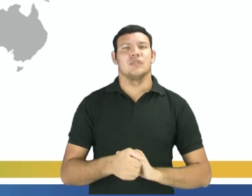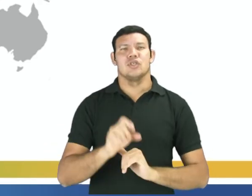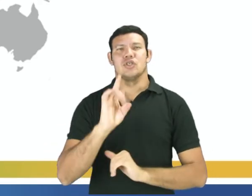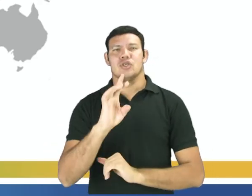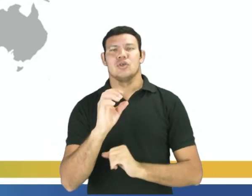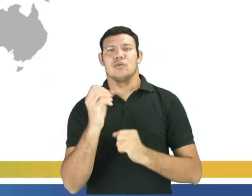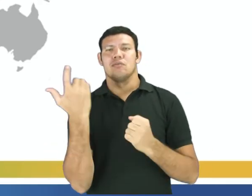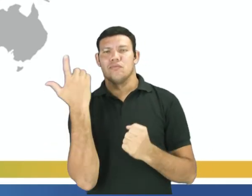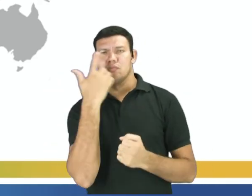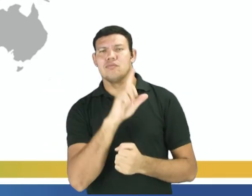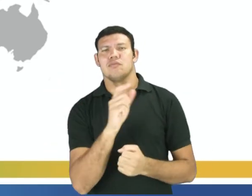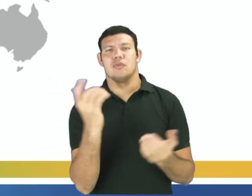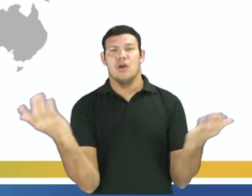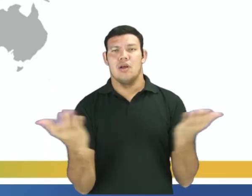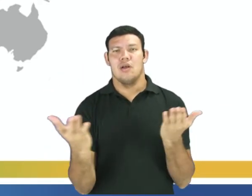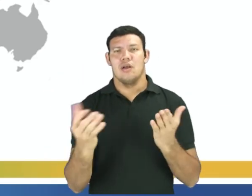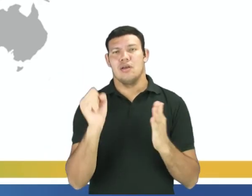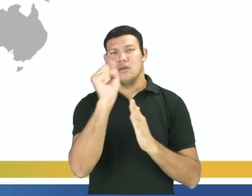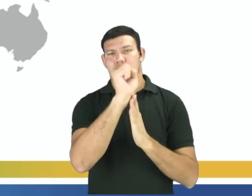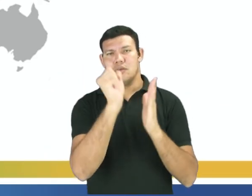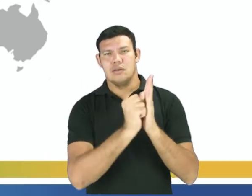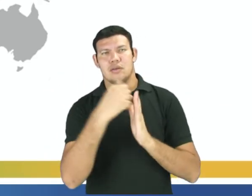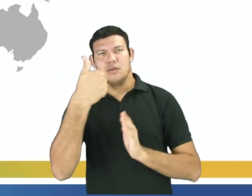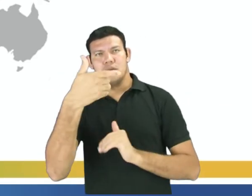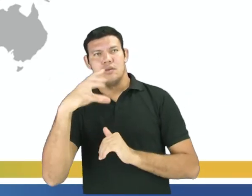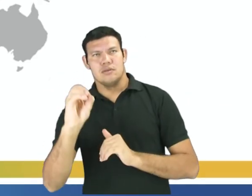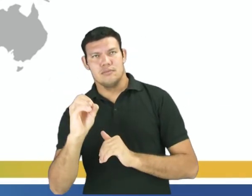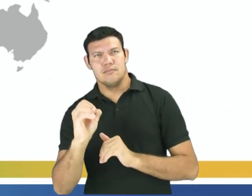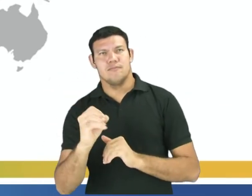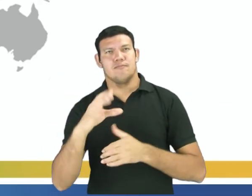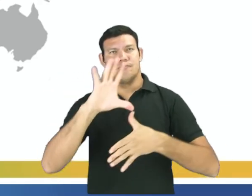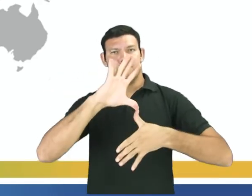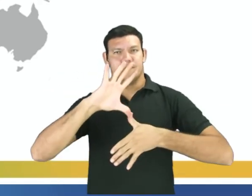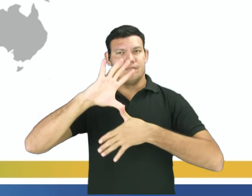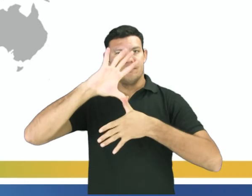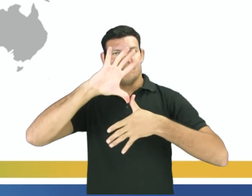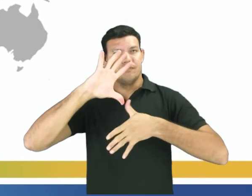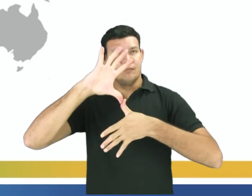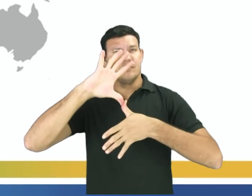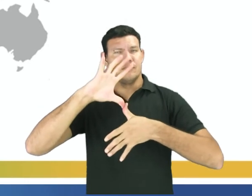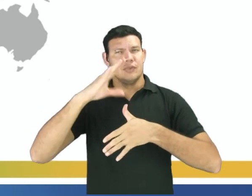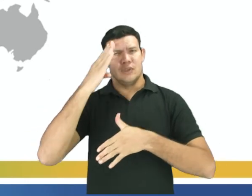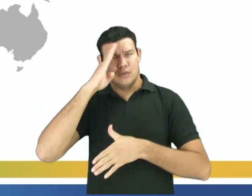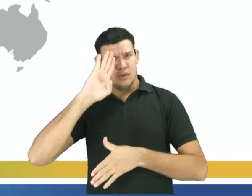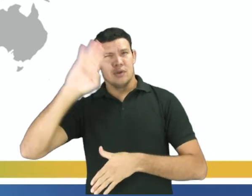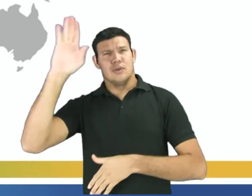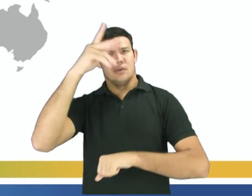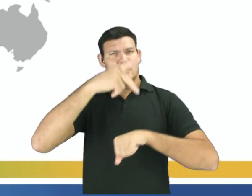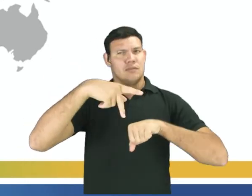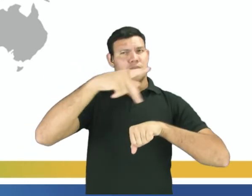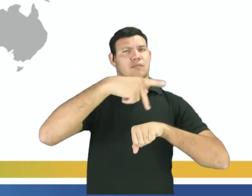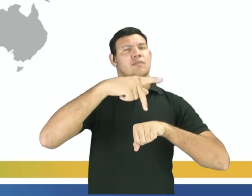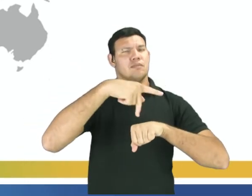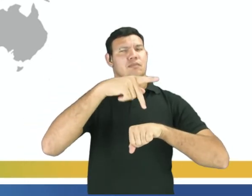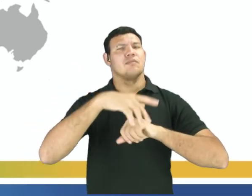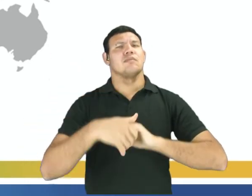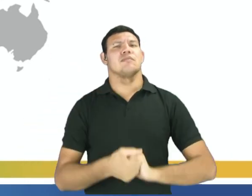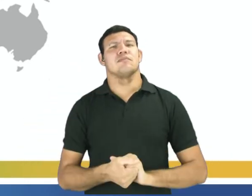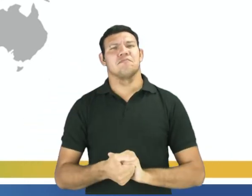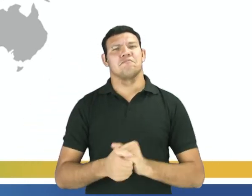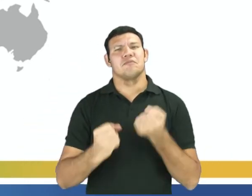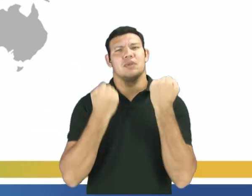XX. E aí nós temos aí um mapa que ilustra em azul os principais países que são chamados países